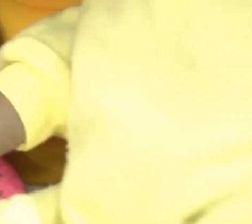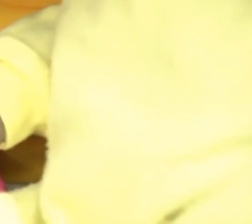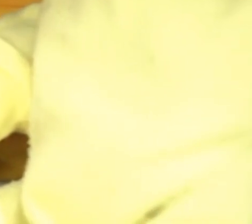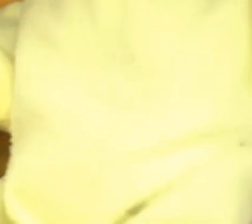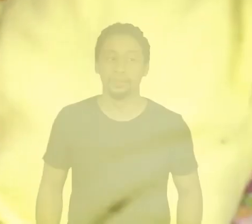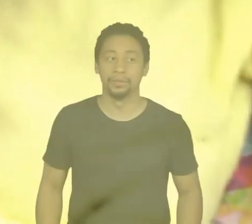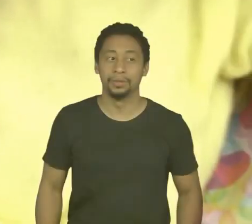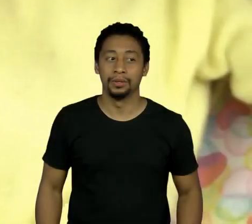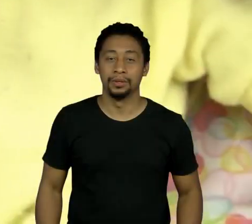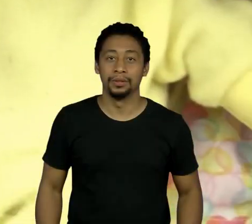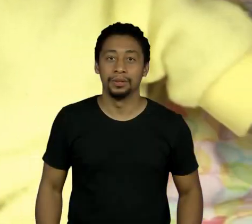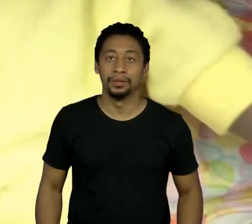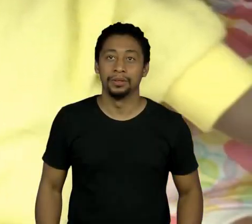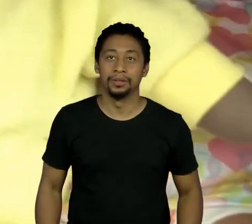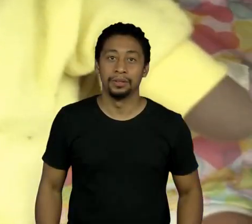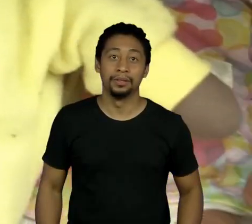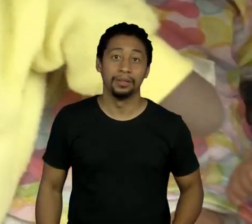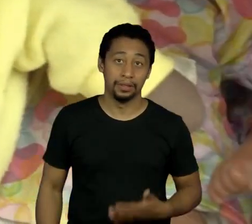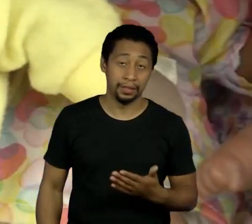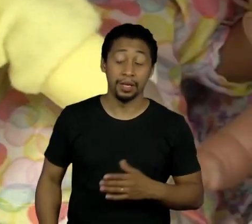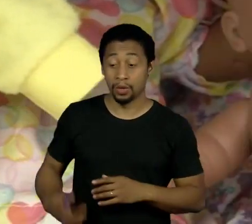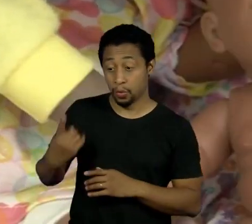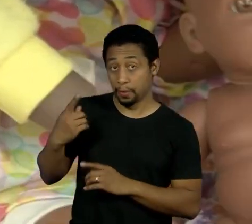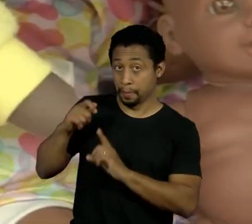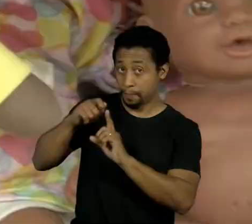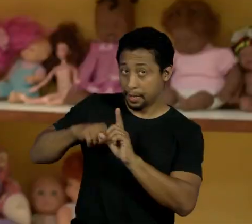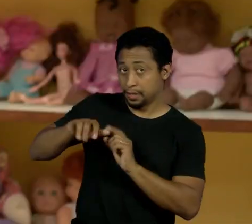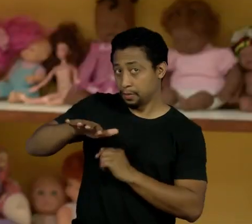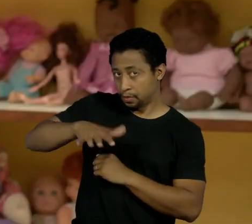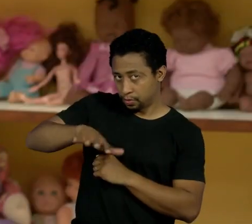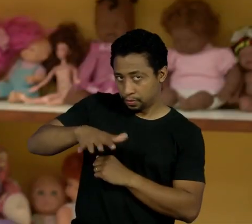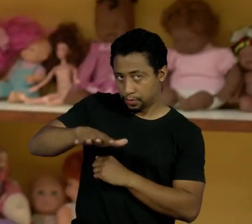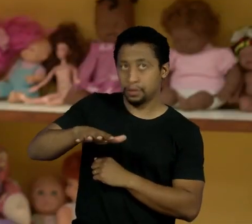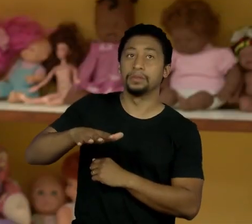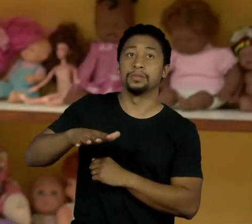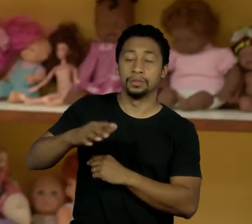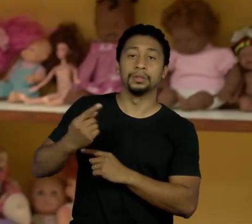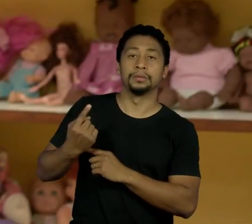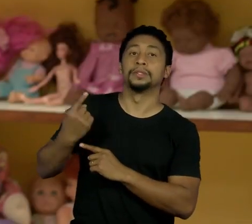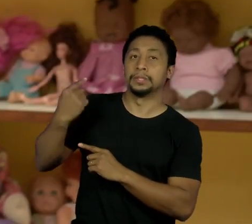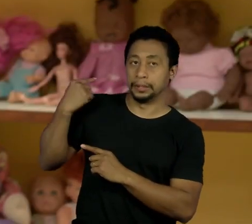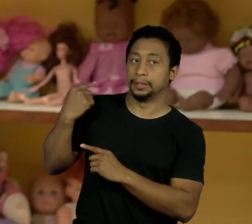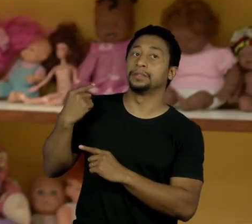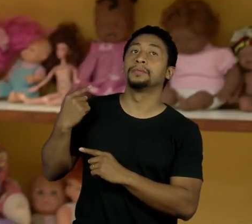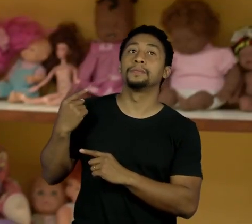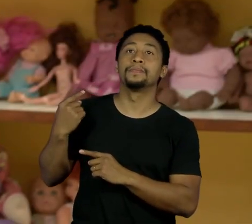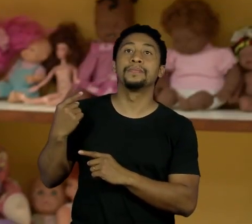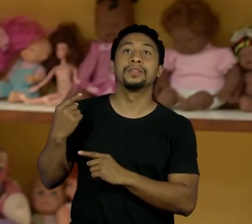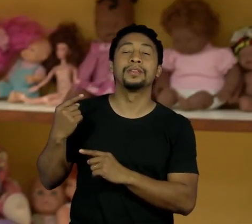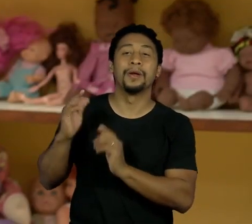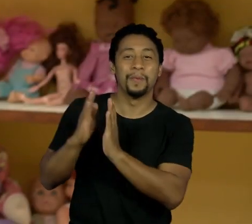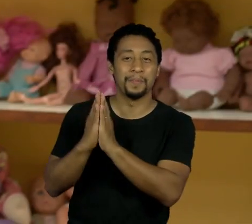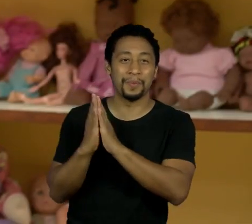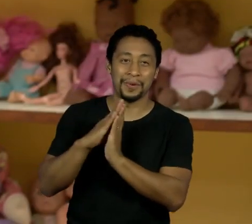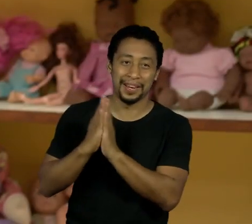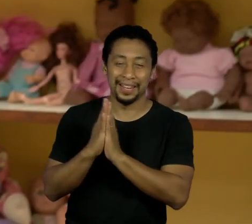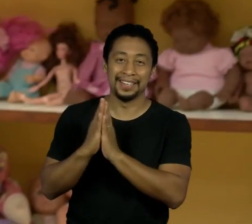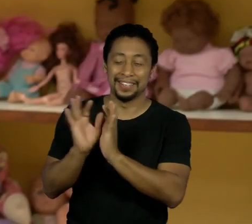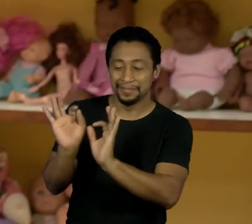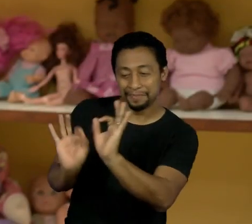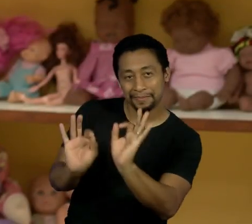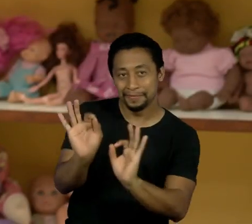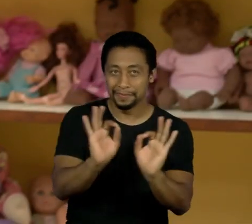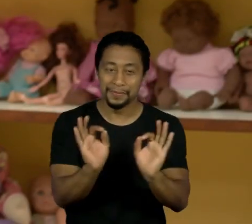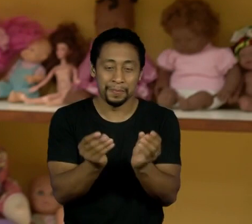As bonecas chegaram para nós há cerca de um mês e pouquinho atrás, né? Foi uma recepção